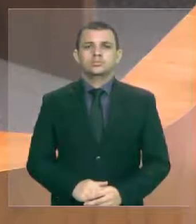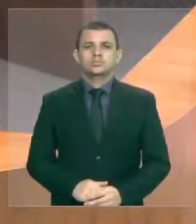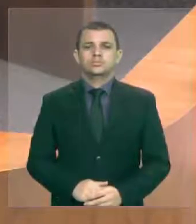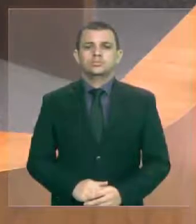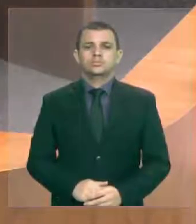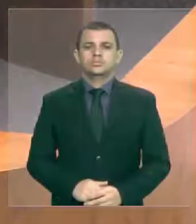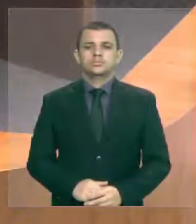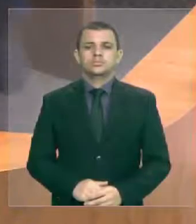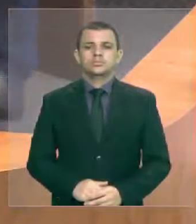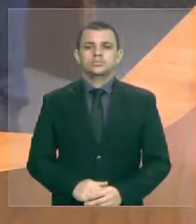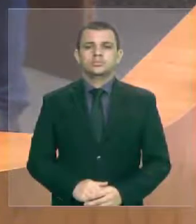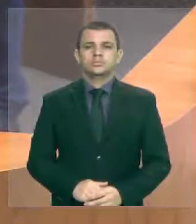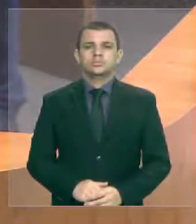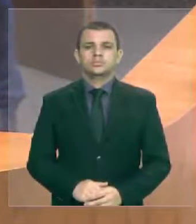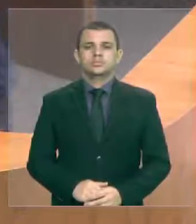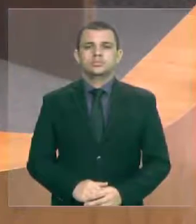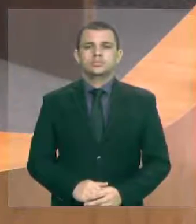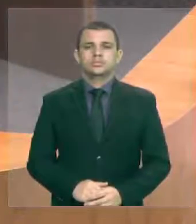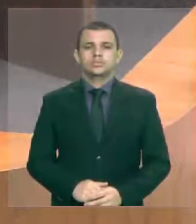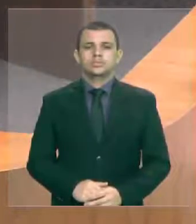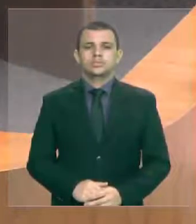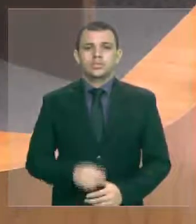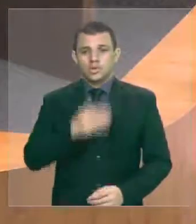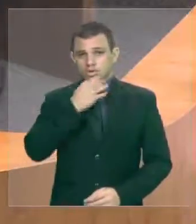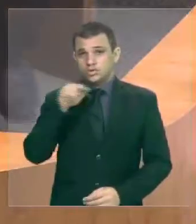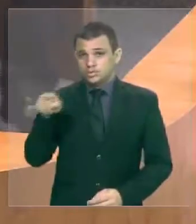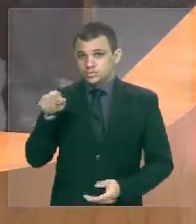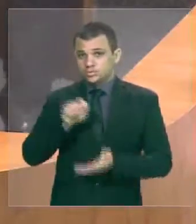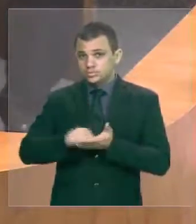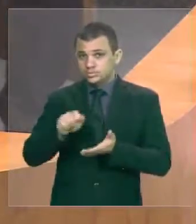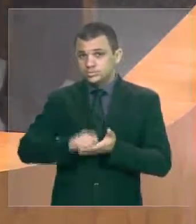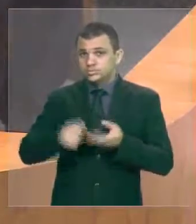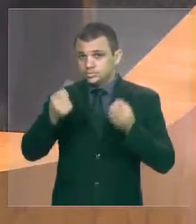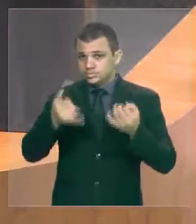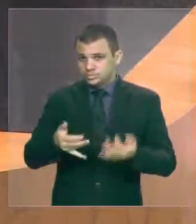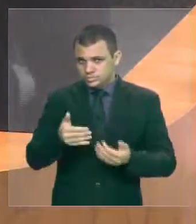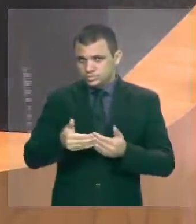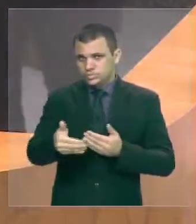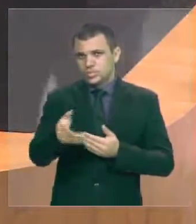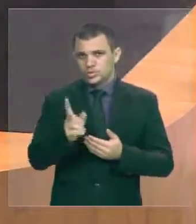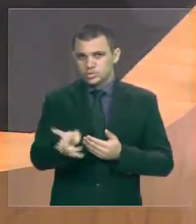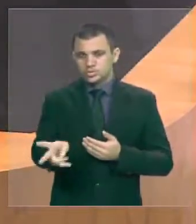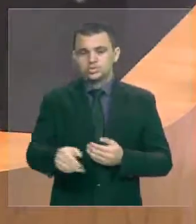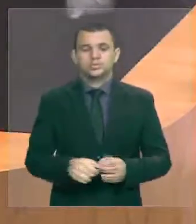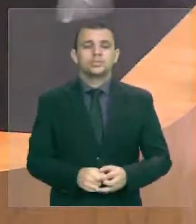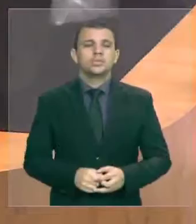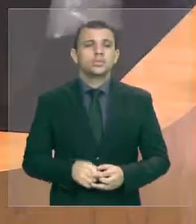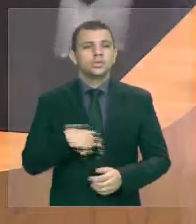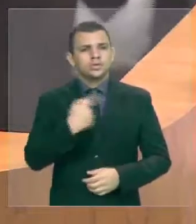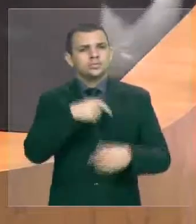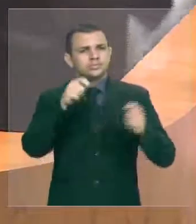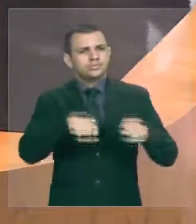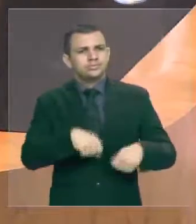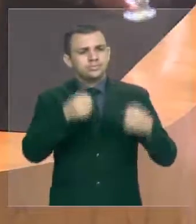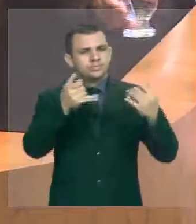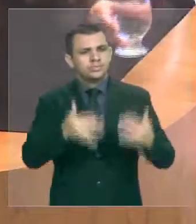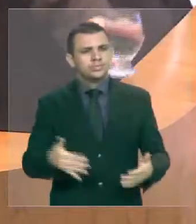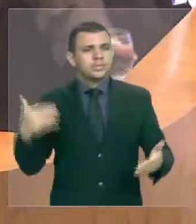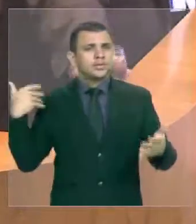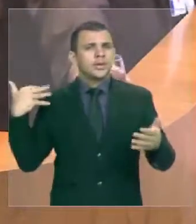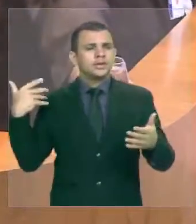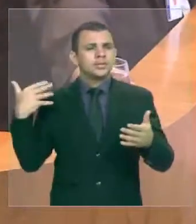Podemos dizer, prossegue o articulista, que ao longo do tempo é a